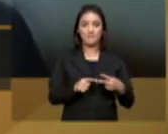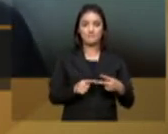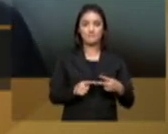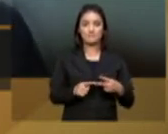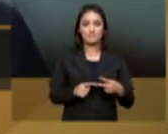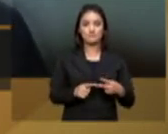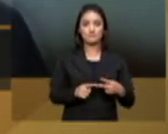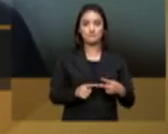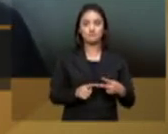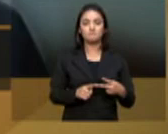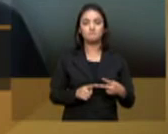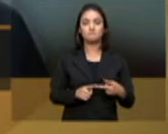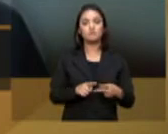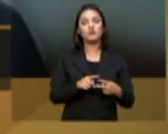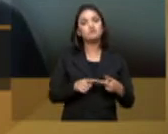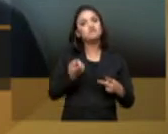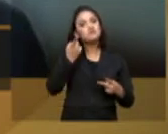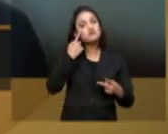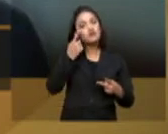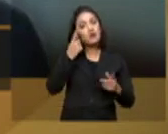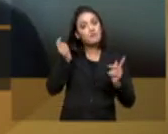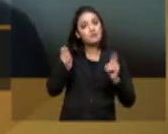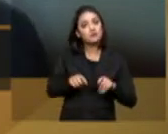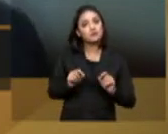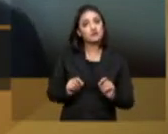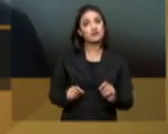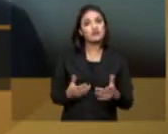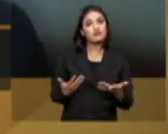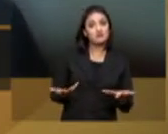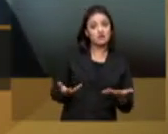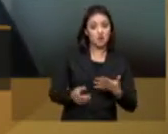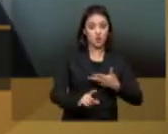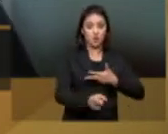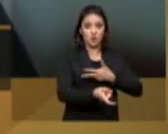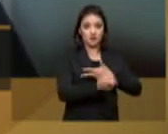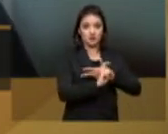1.043.313, se questiona a possibilidade de o Poder Executivo,